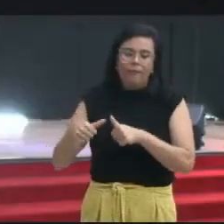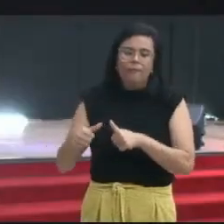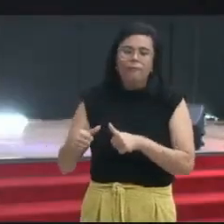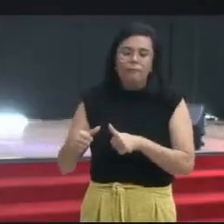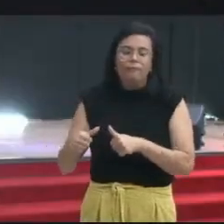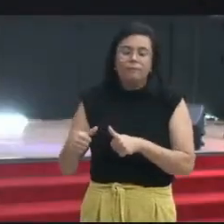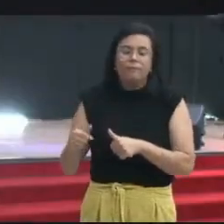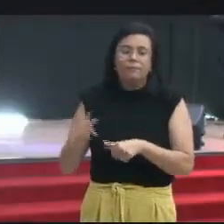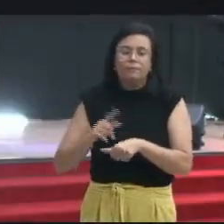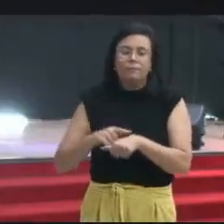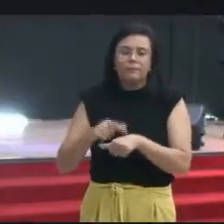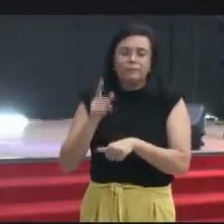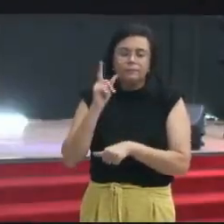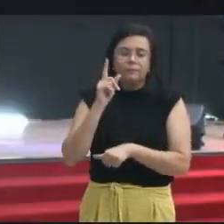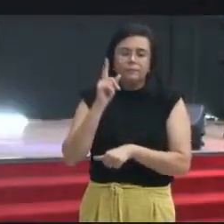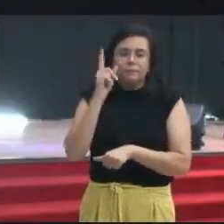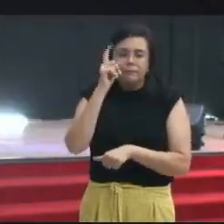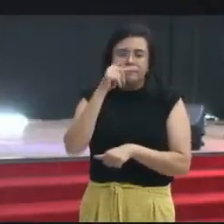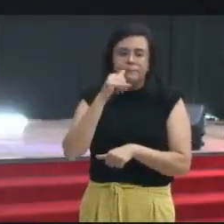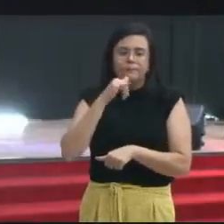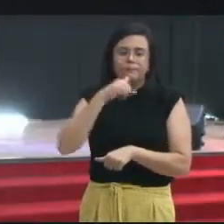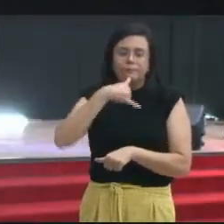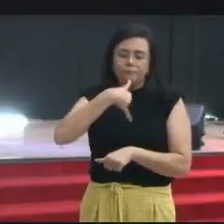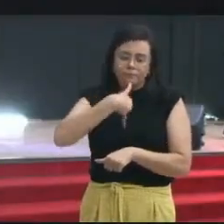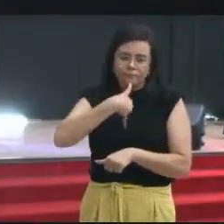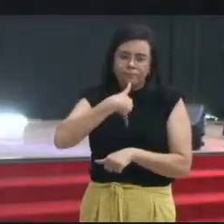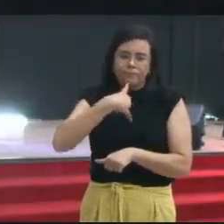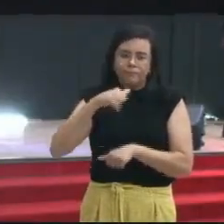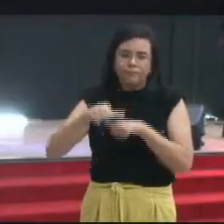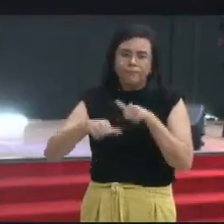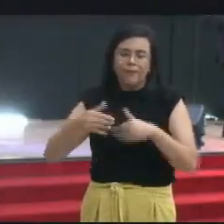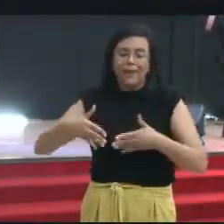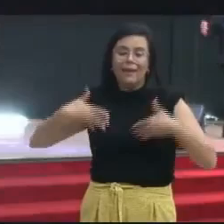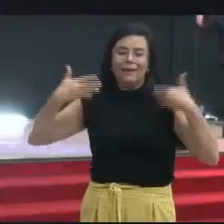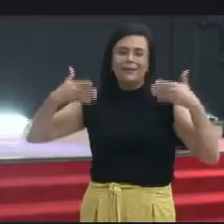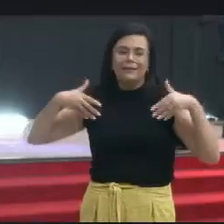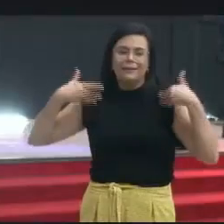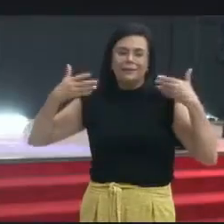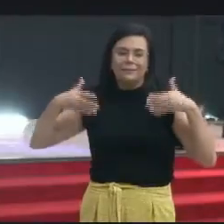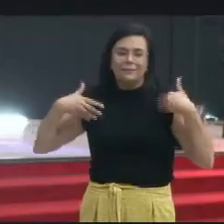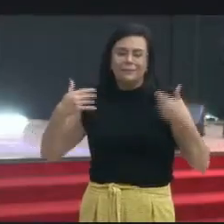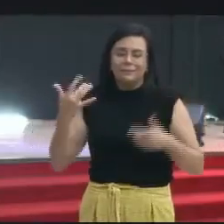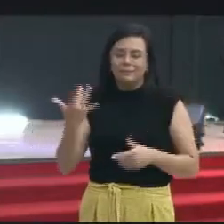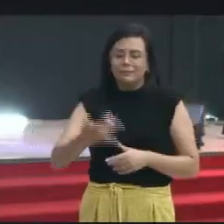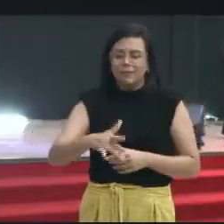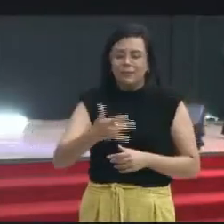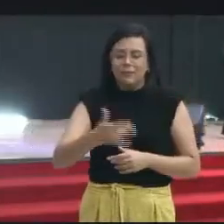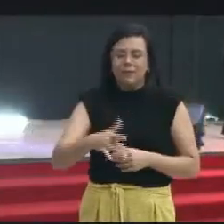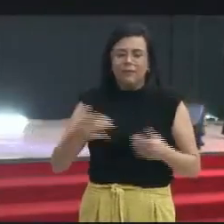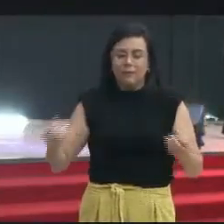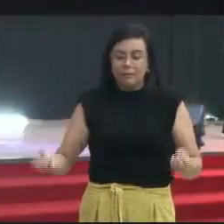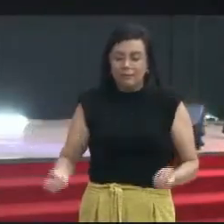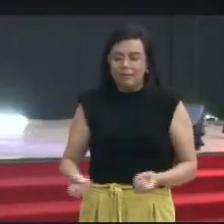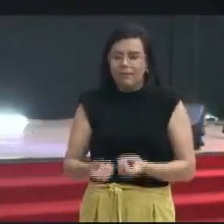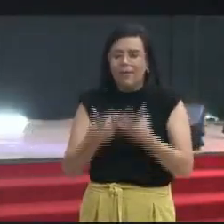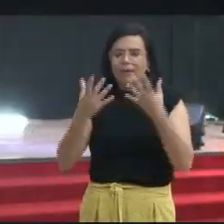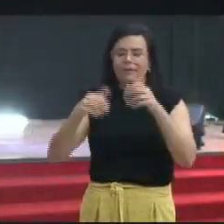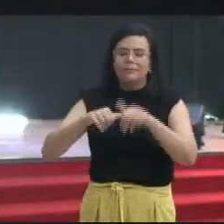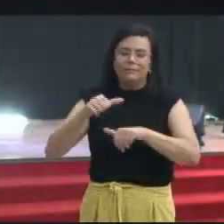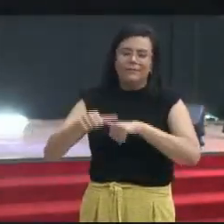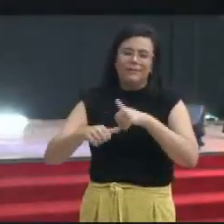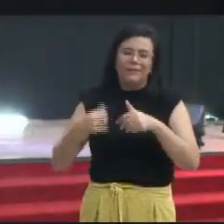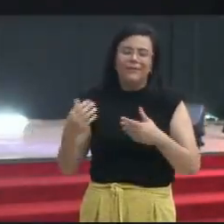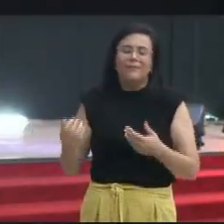festa, a tristeza em alegria, a dor em milagres.